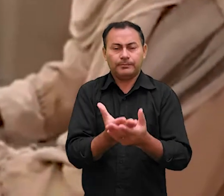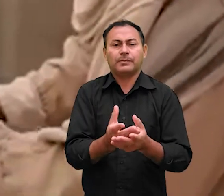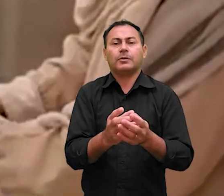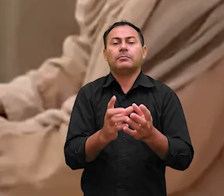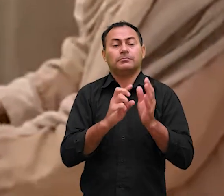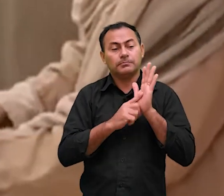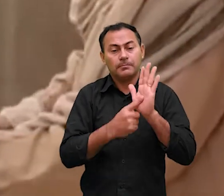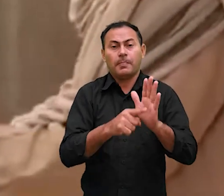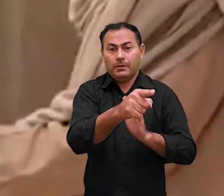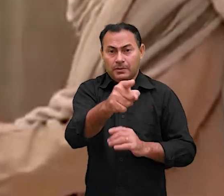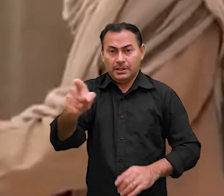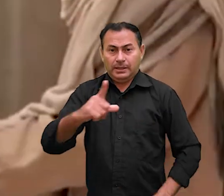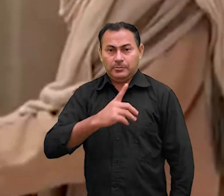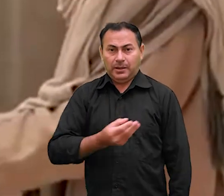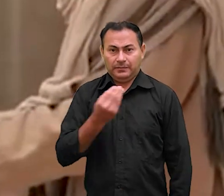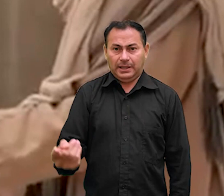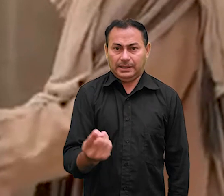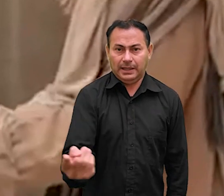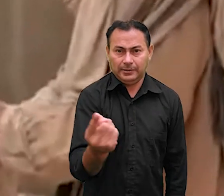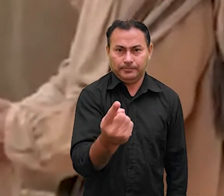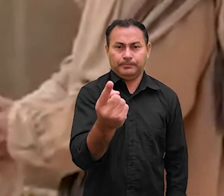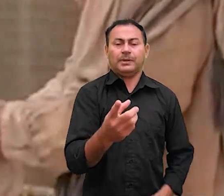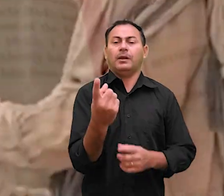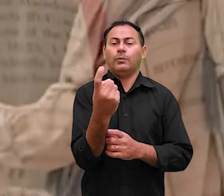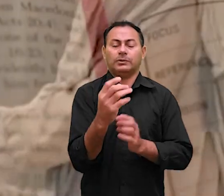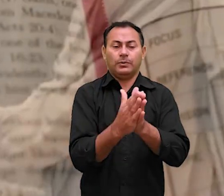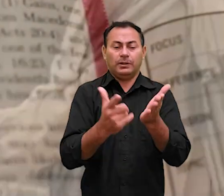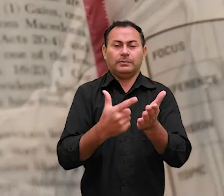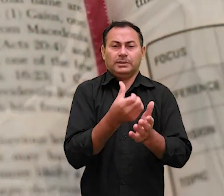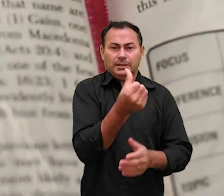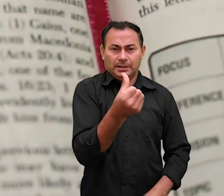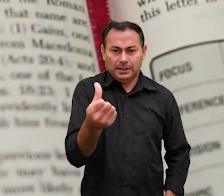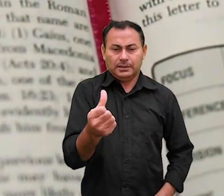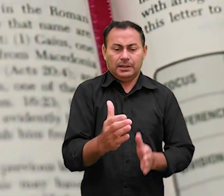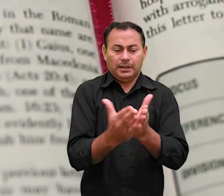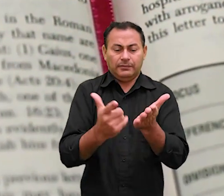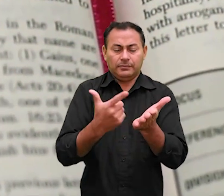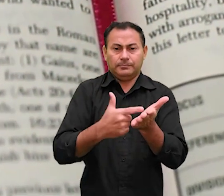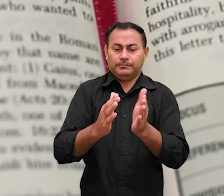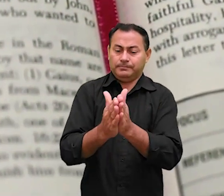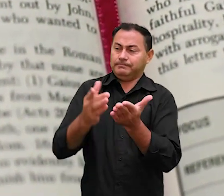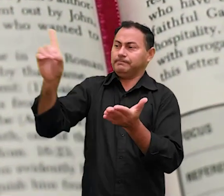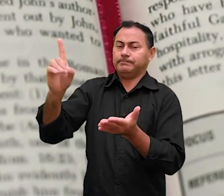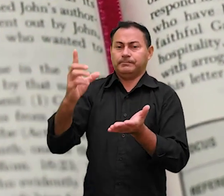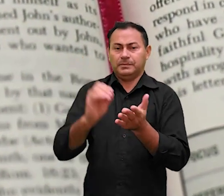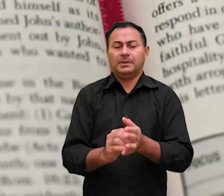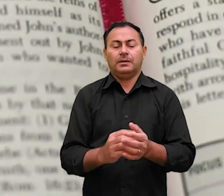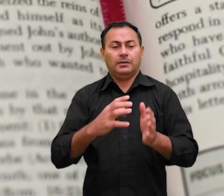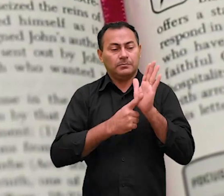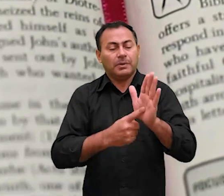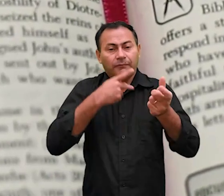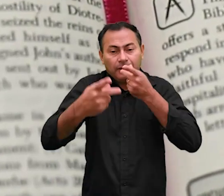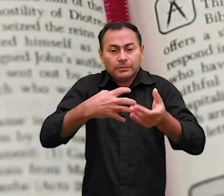e como resultado disso, vocês terão uma vida eterna. Esse é o único livro dos 66 livros da Bíblia que está, de